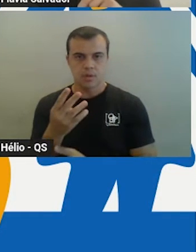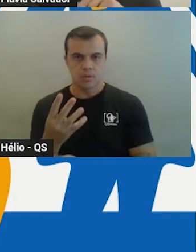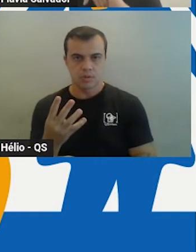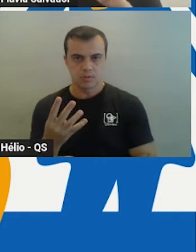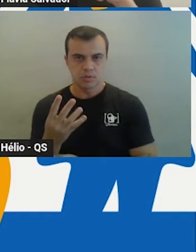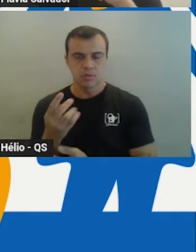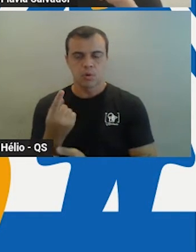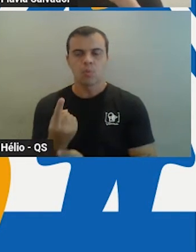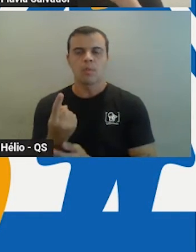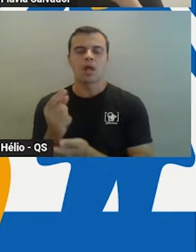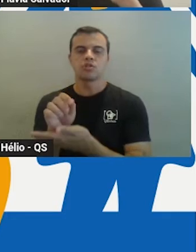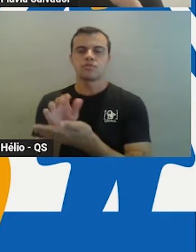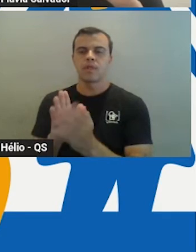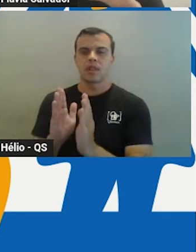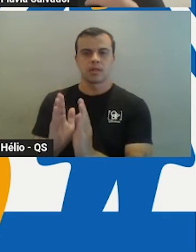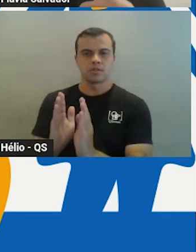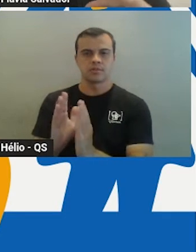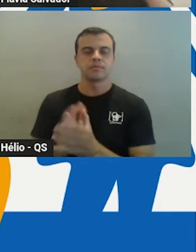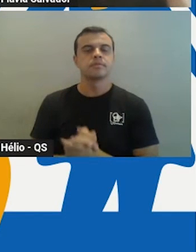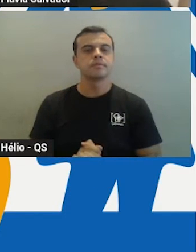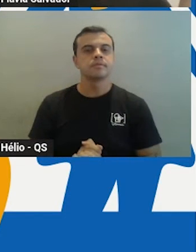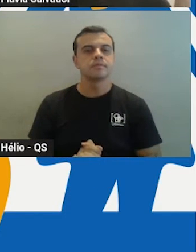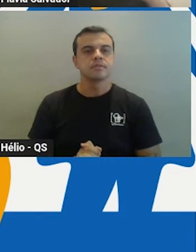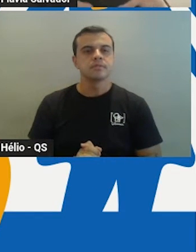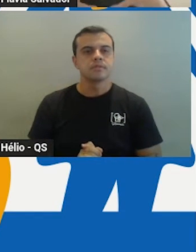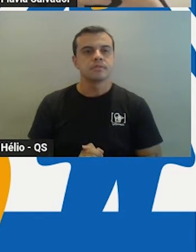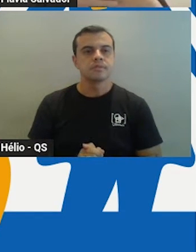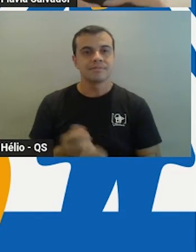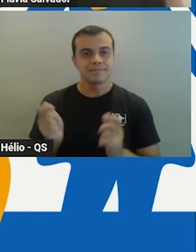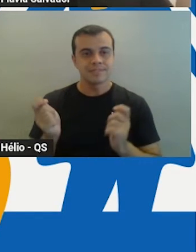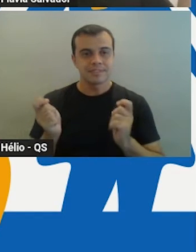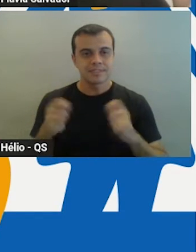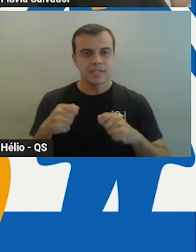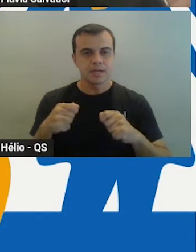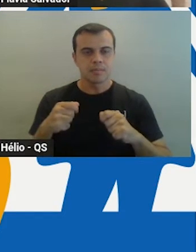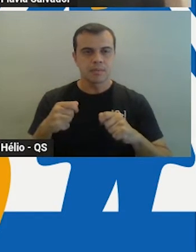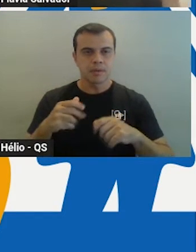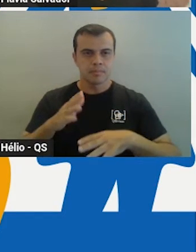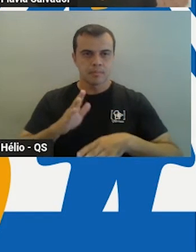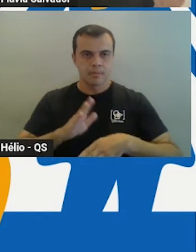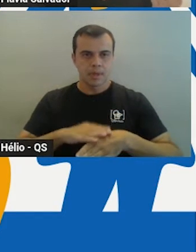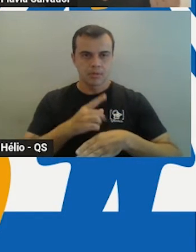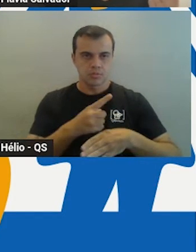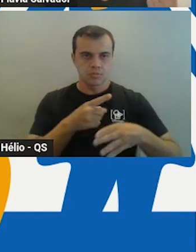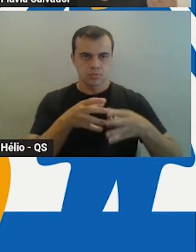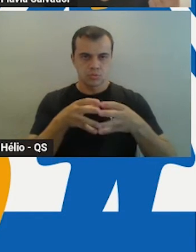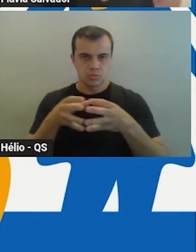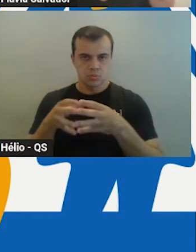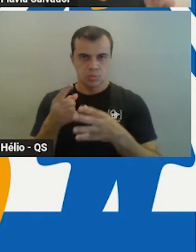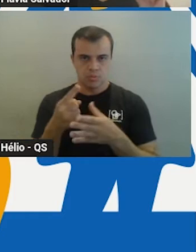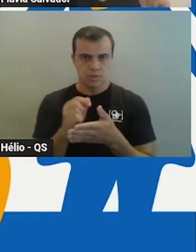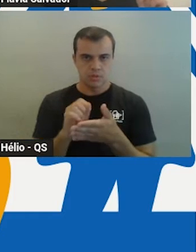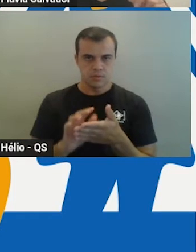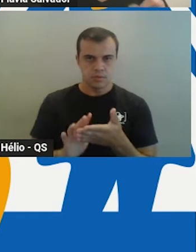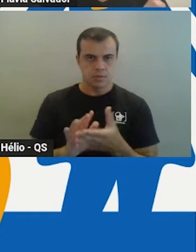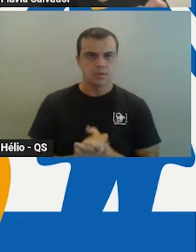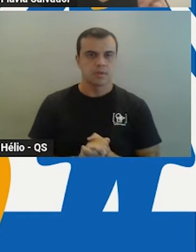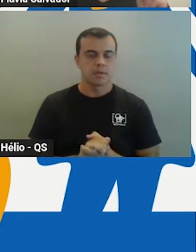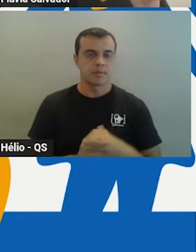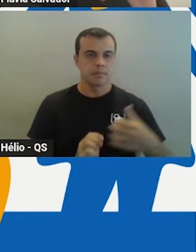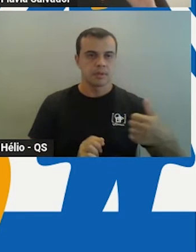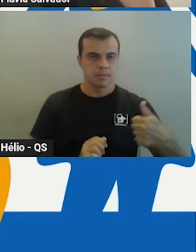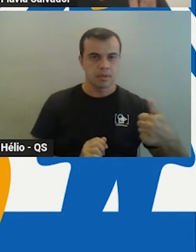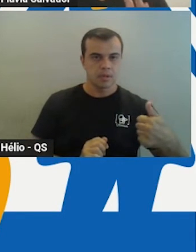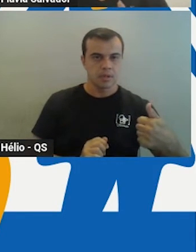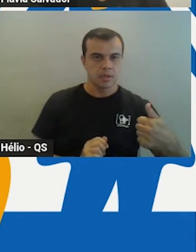em uma só, porque deu para atender mais de um grupo com uma atividade só. Então, a primeira